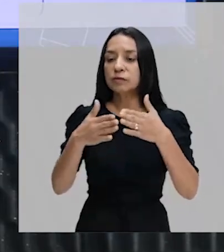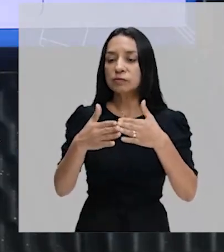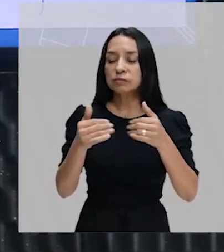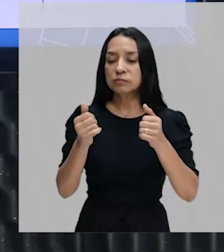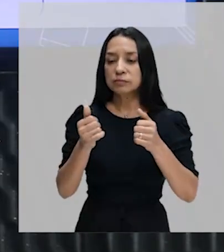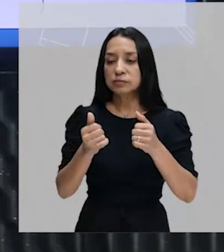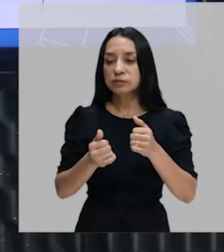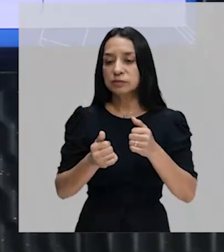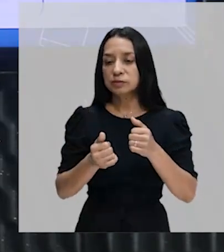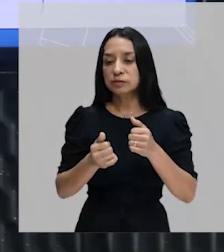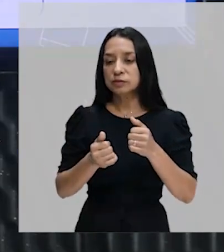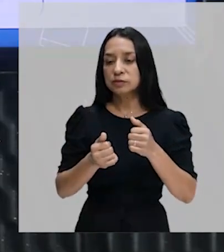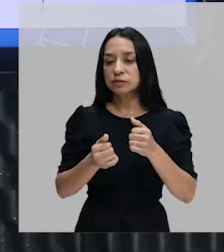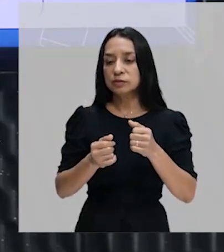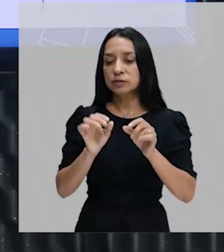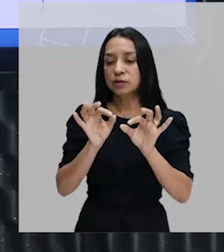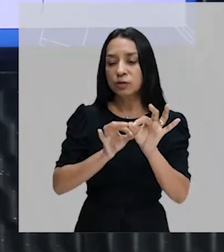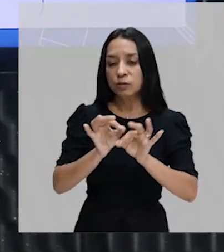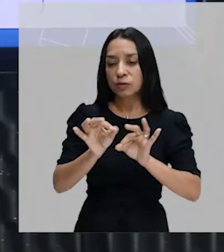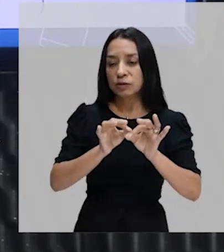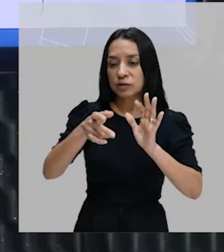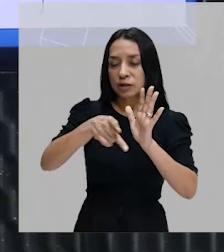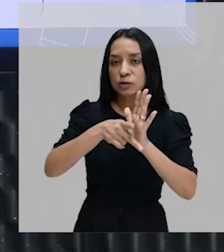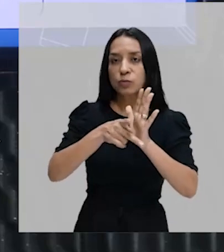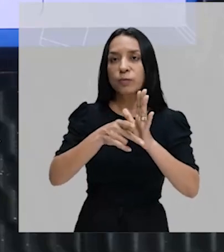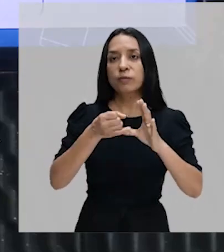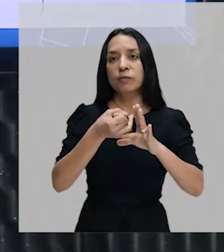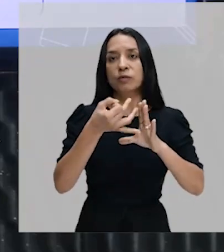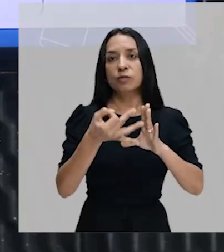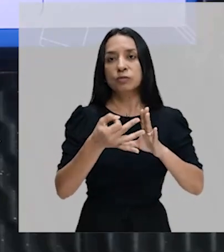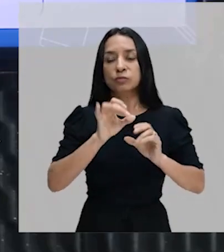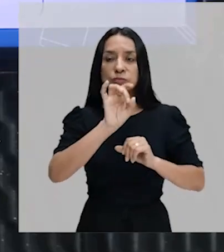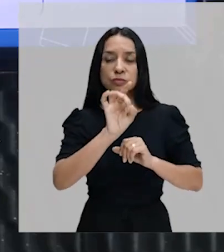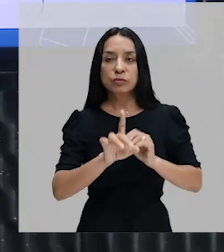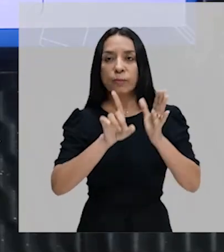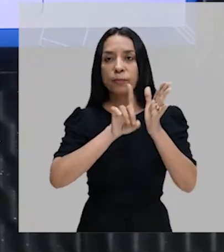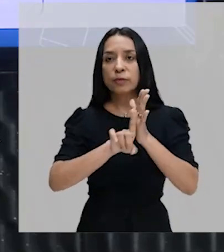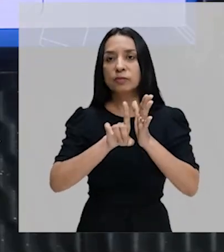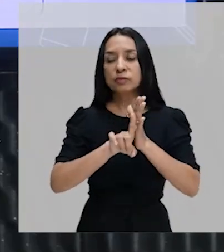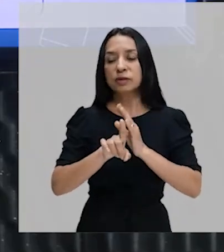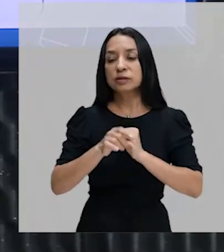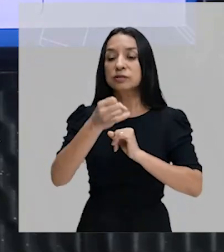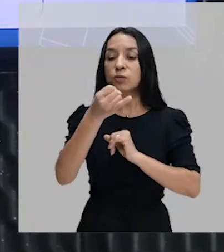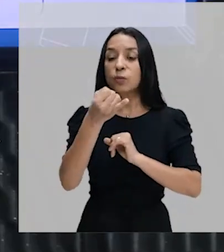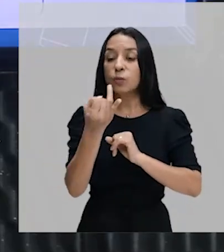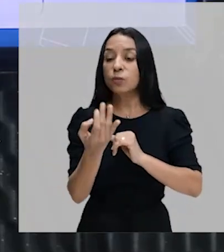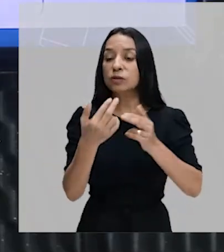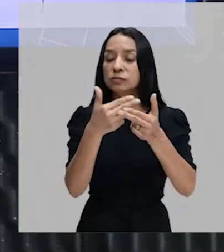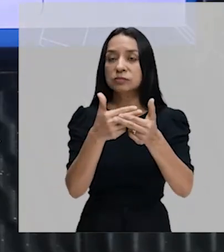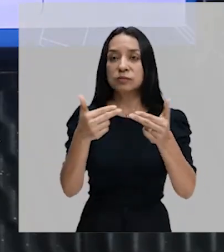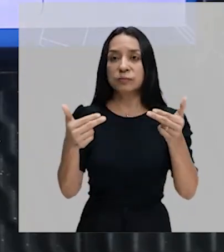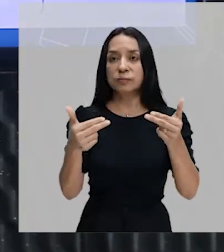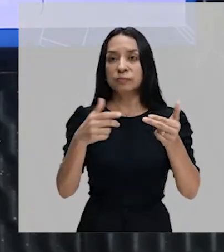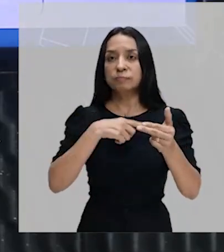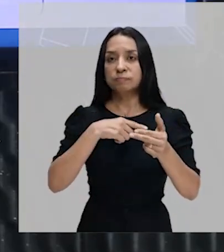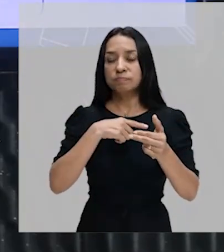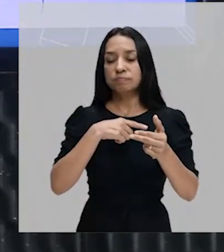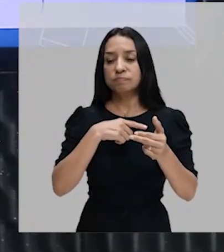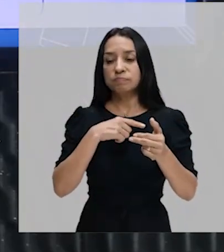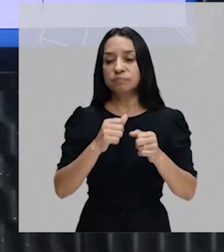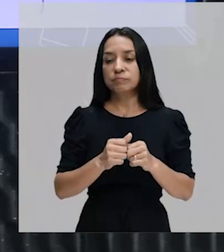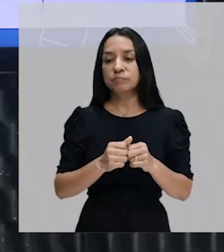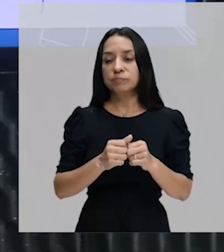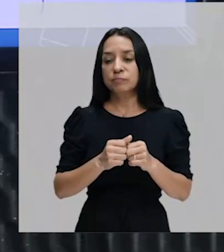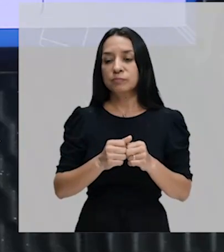pedir que construísse o próprio conjunto, apenas te perguntasse quantos elementos temos